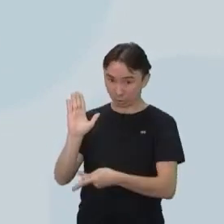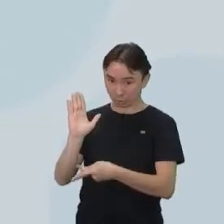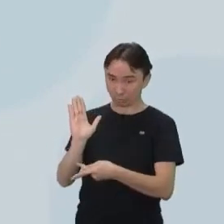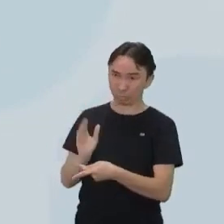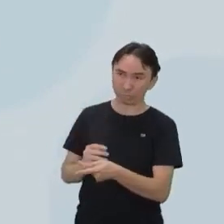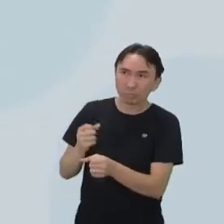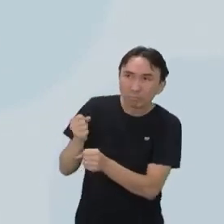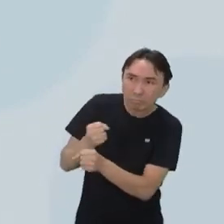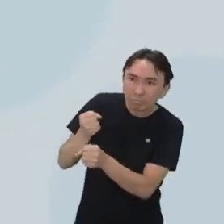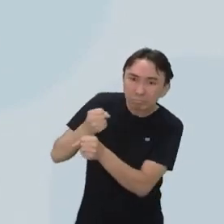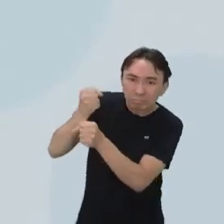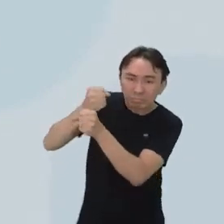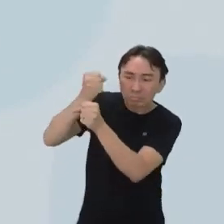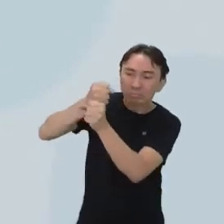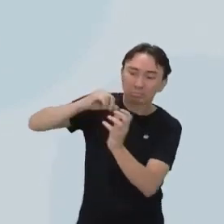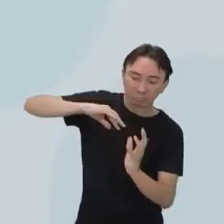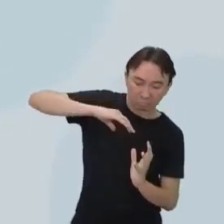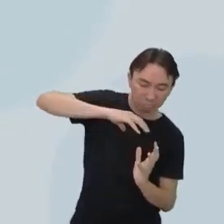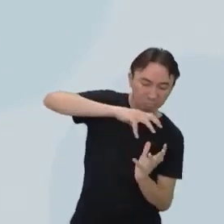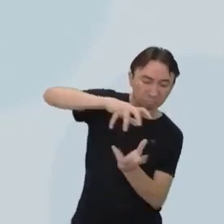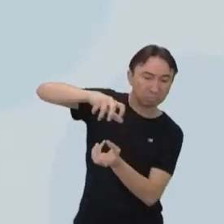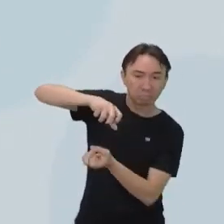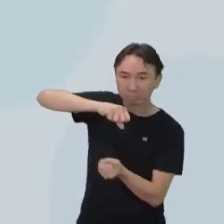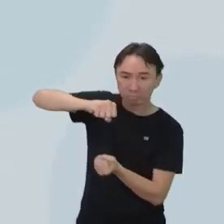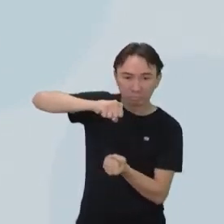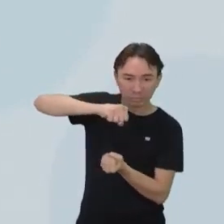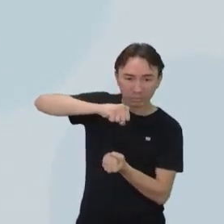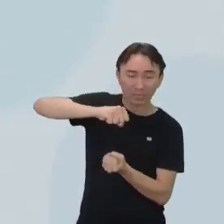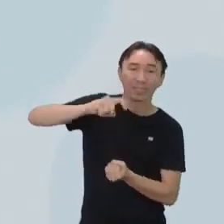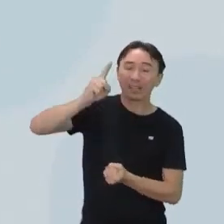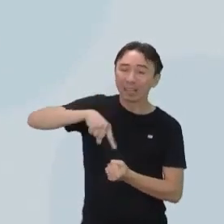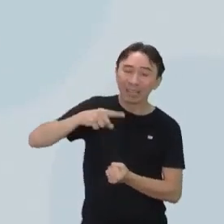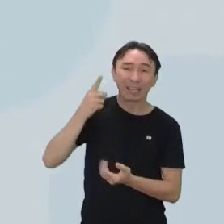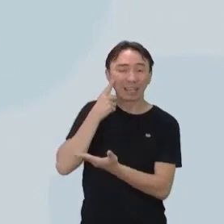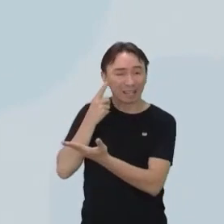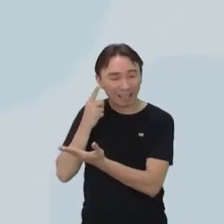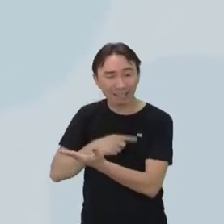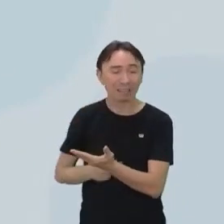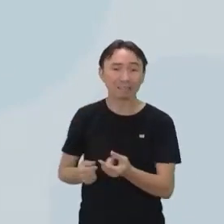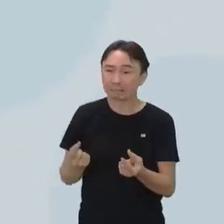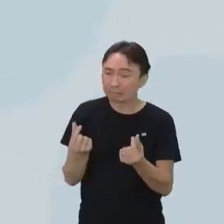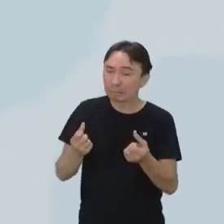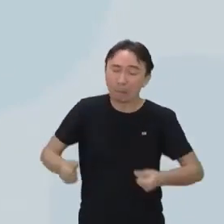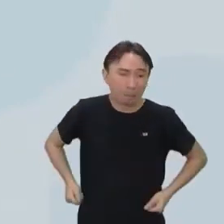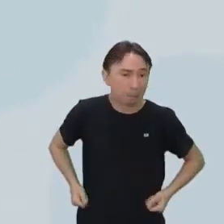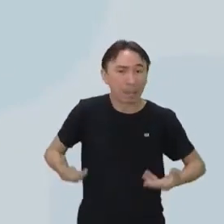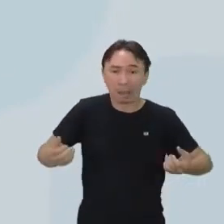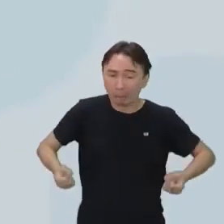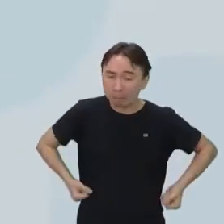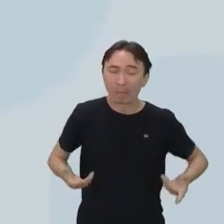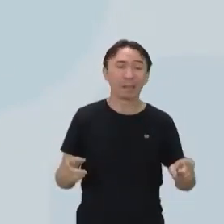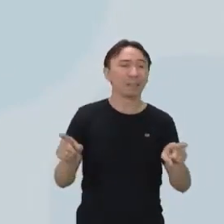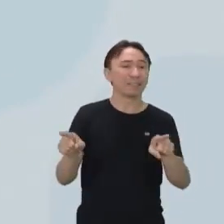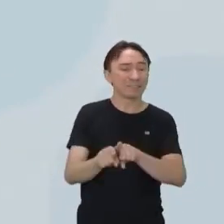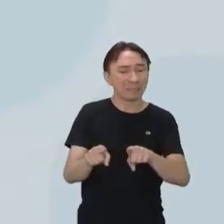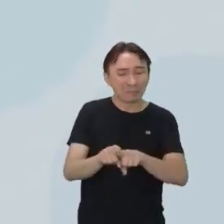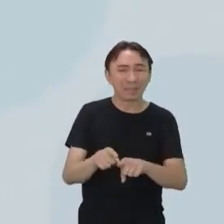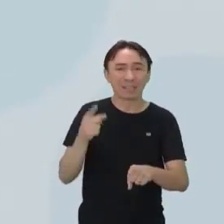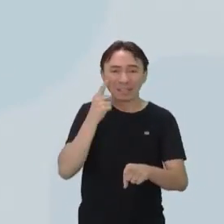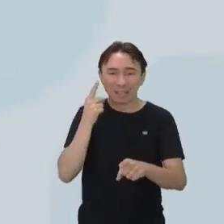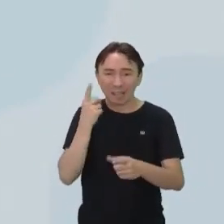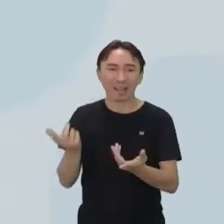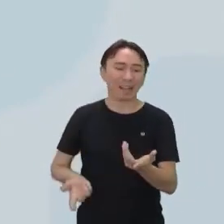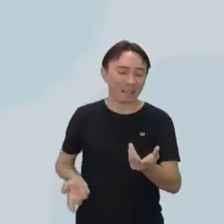aumentar o custo final e o tempo de conclusão da obra. Acho que também não está pertinente